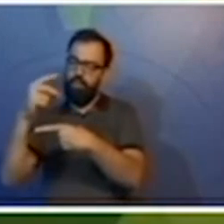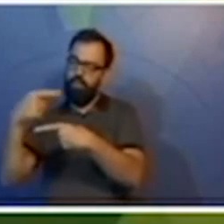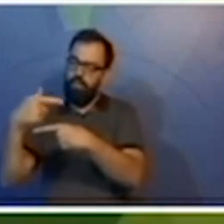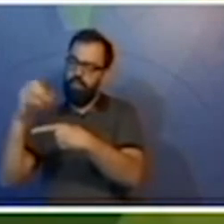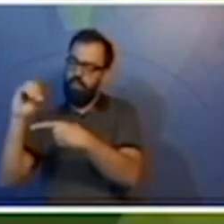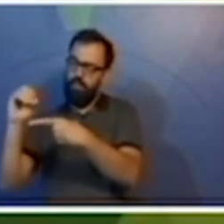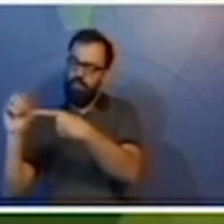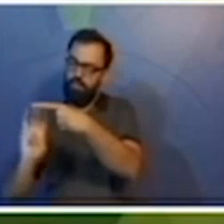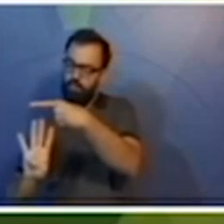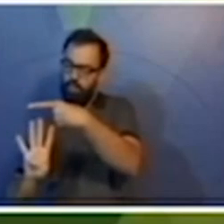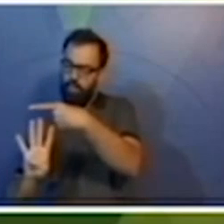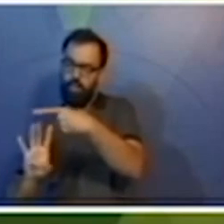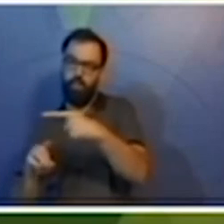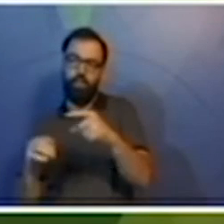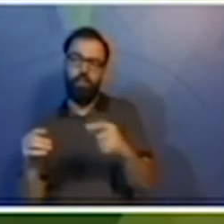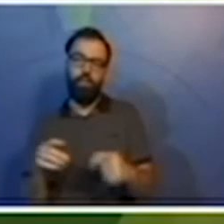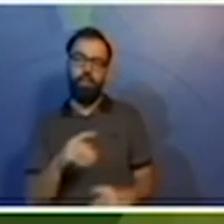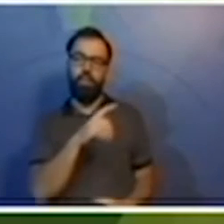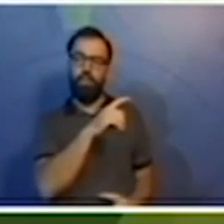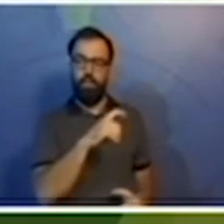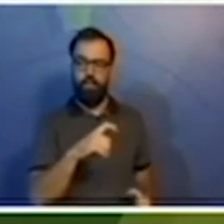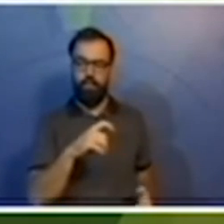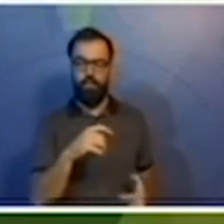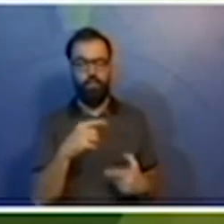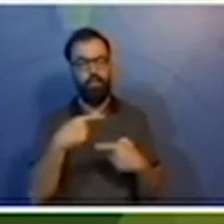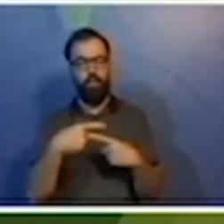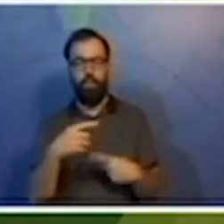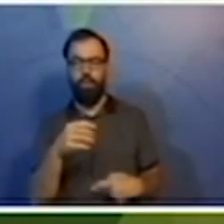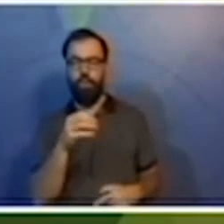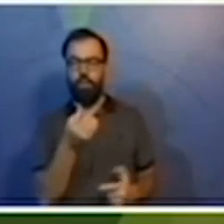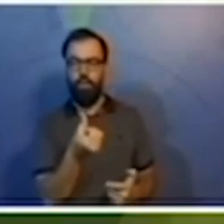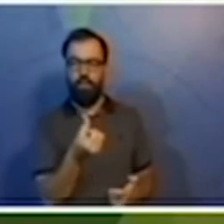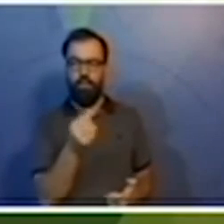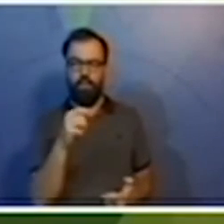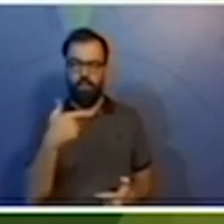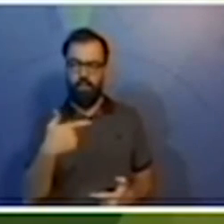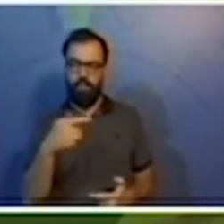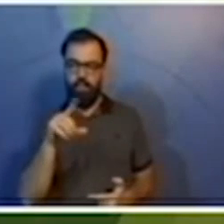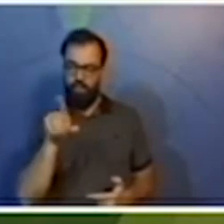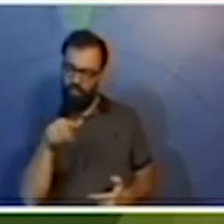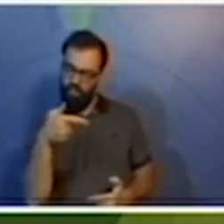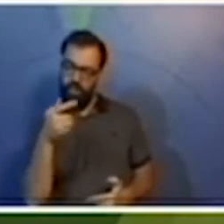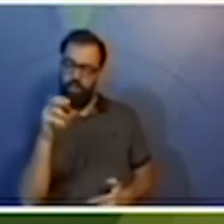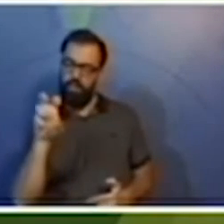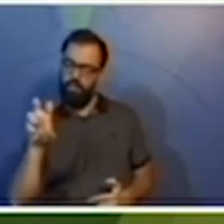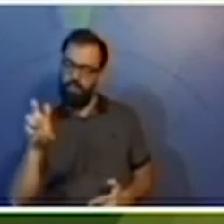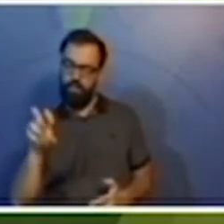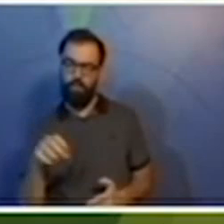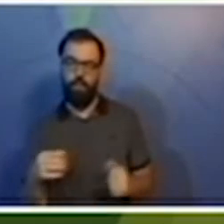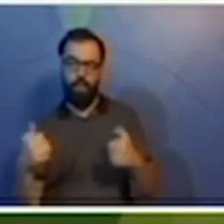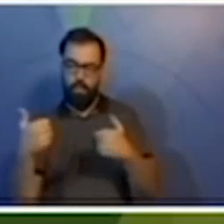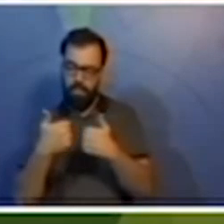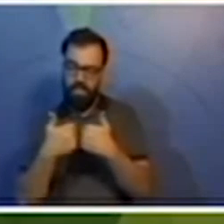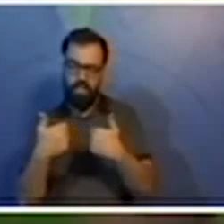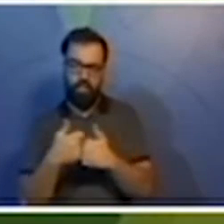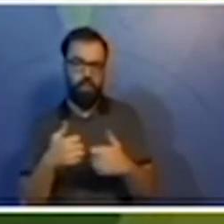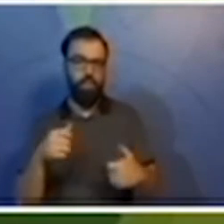67,5 graus. Tá aqui, ó. A gente viu que ele estava perto de 70